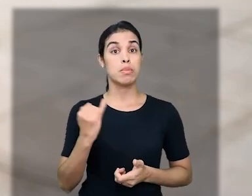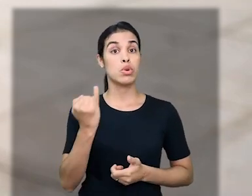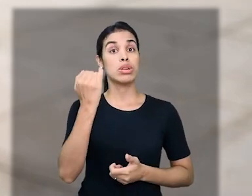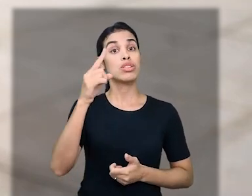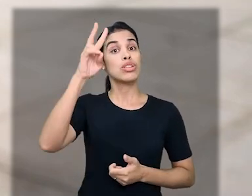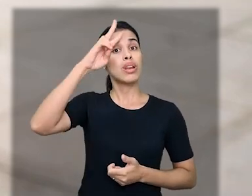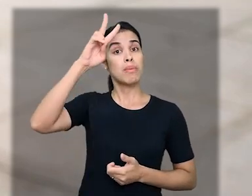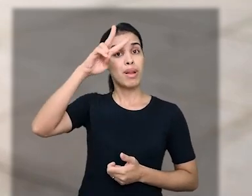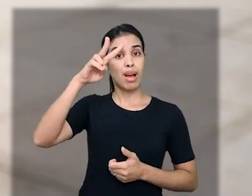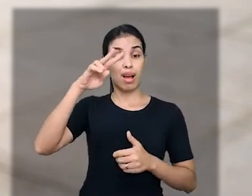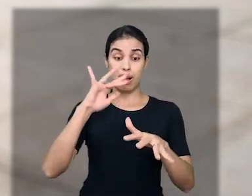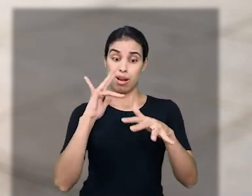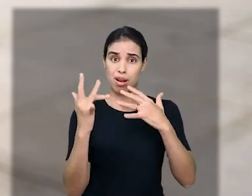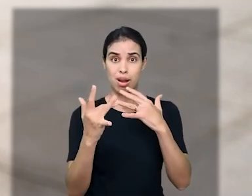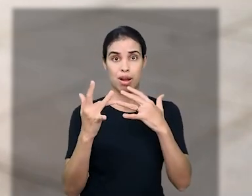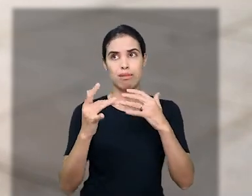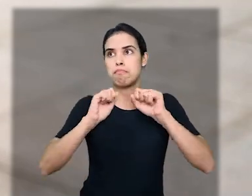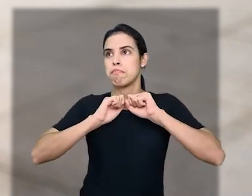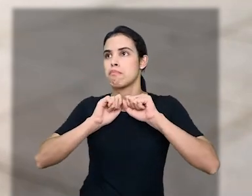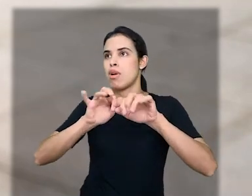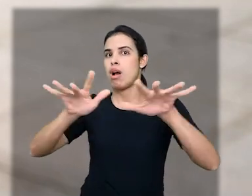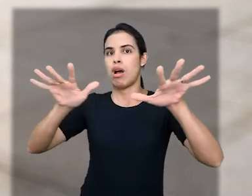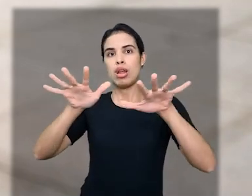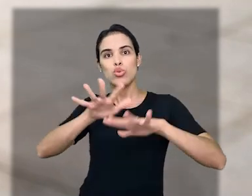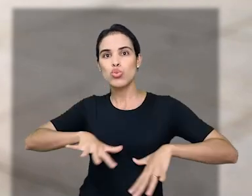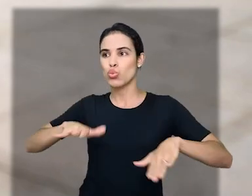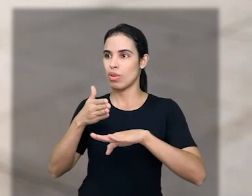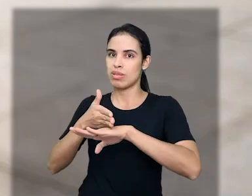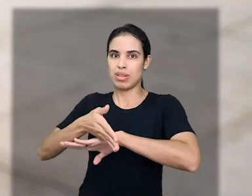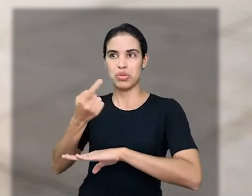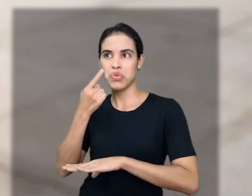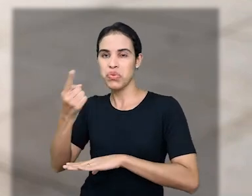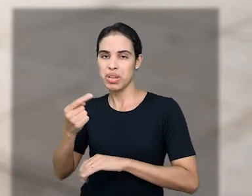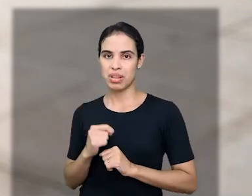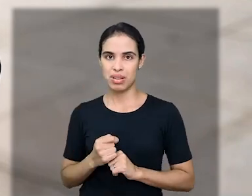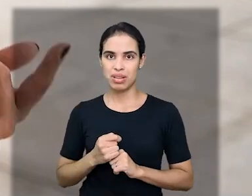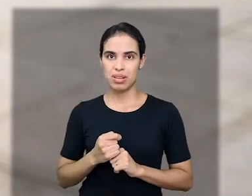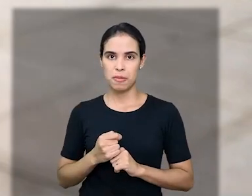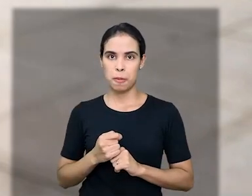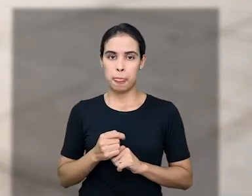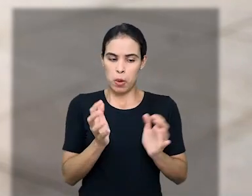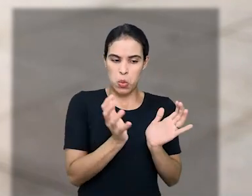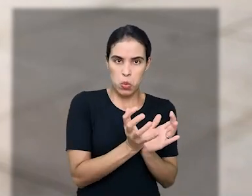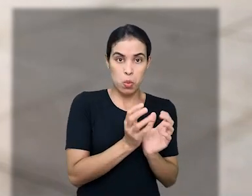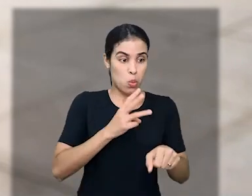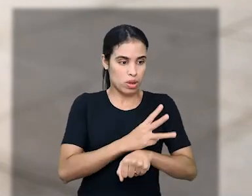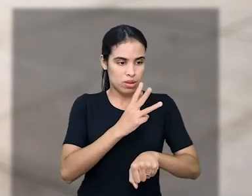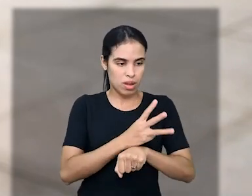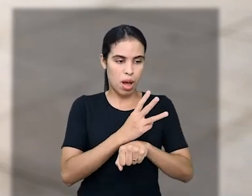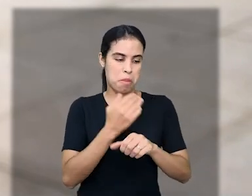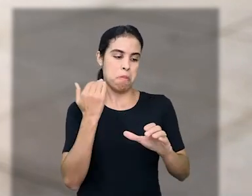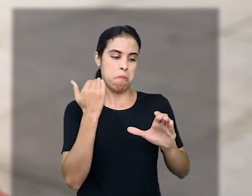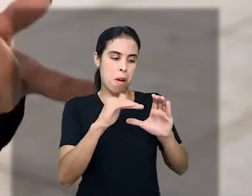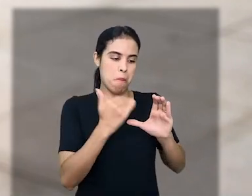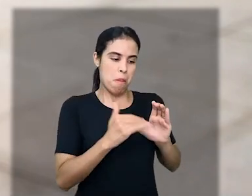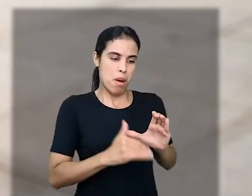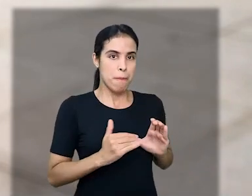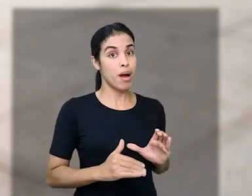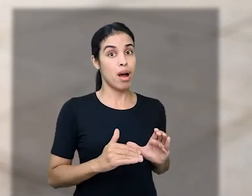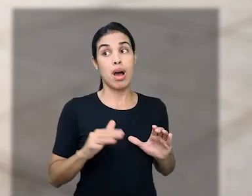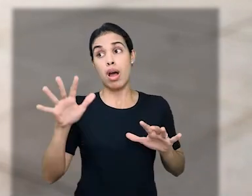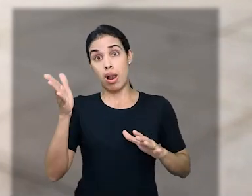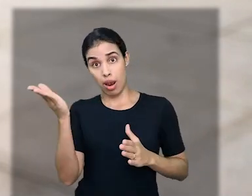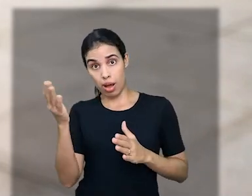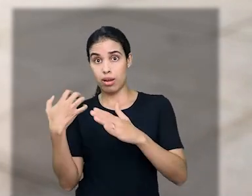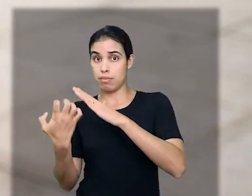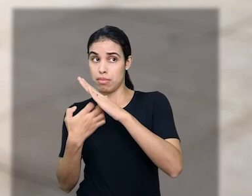que as redes sociais hoje, elas são públicas. Se você publica no seu Instagram, Facebook e divulga em grupos de WhatsApp, então assim, a notícia assim